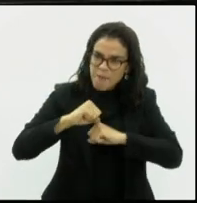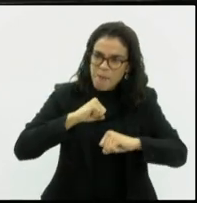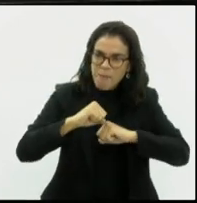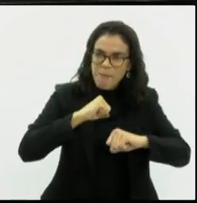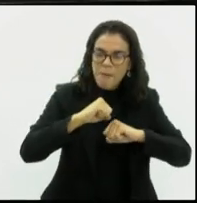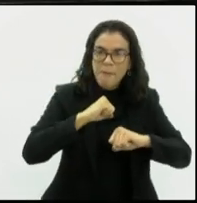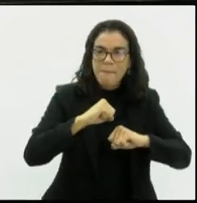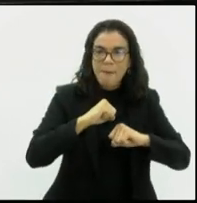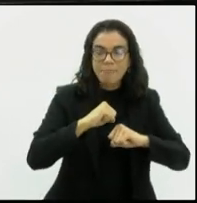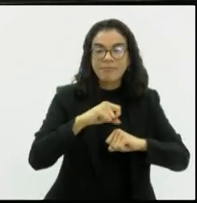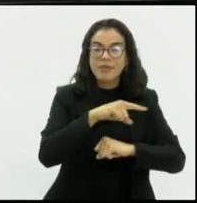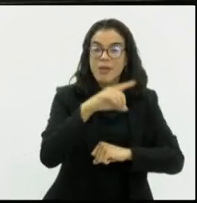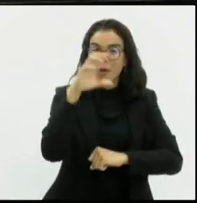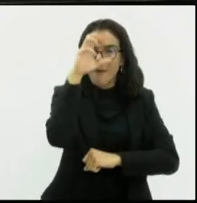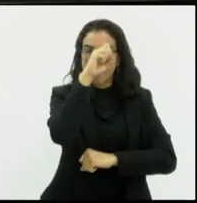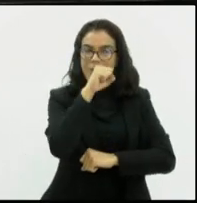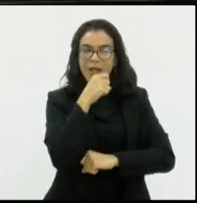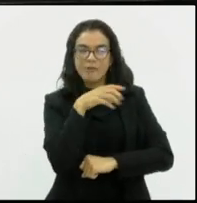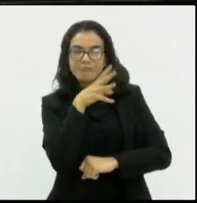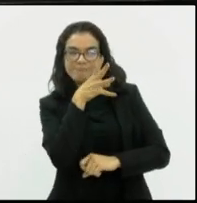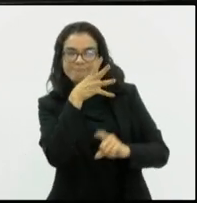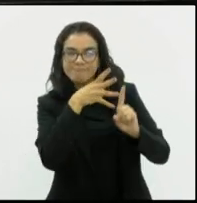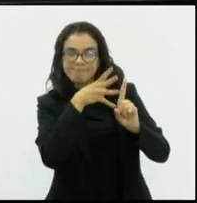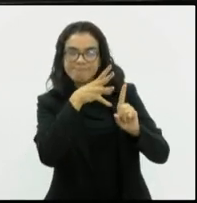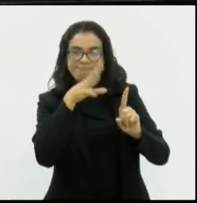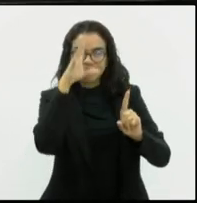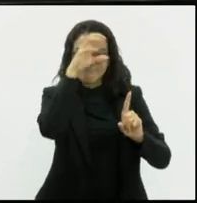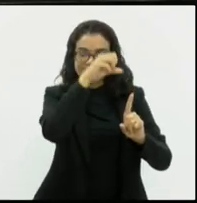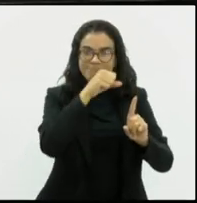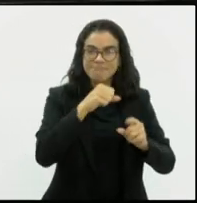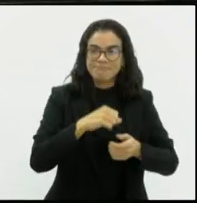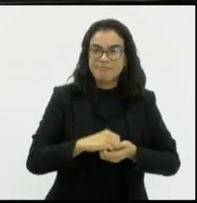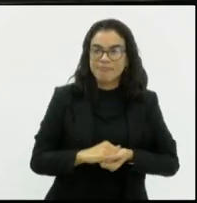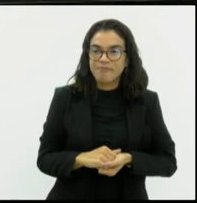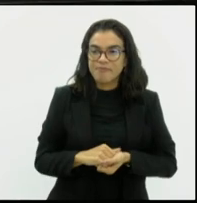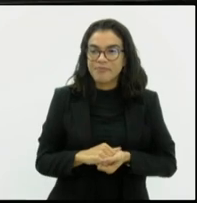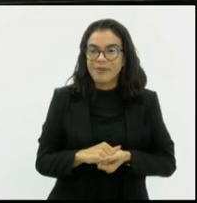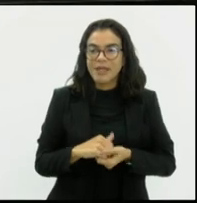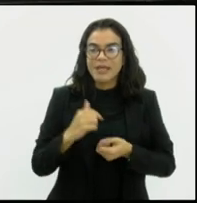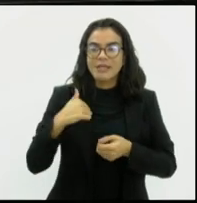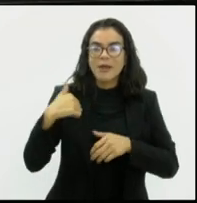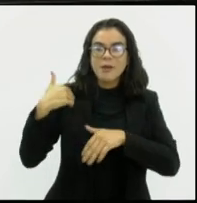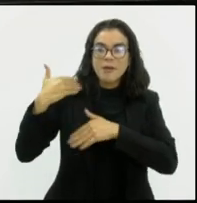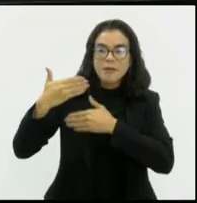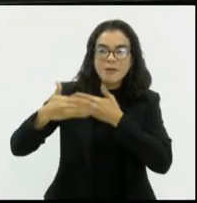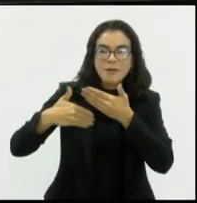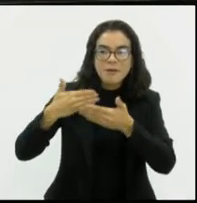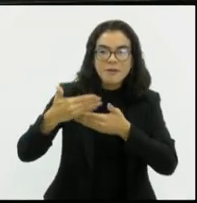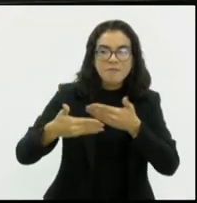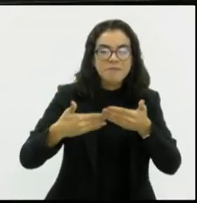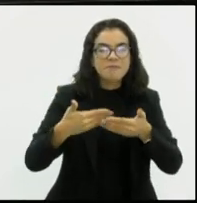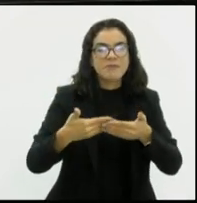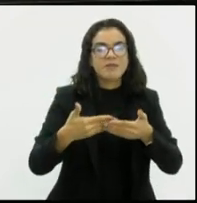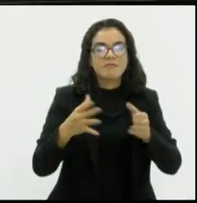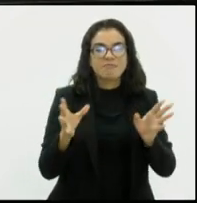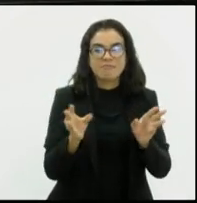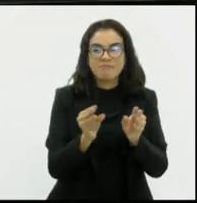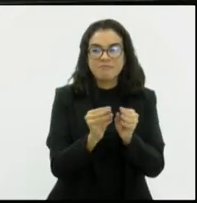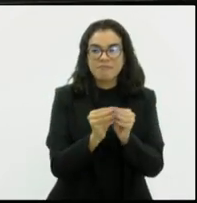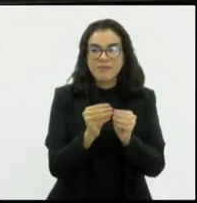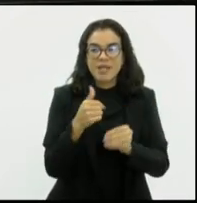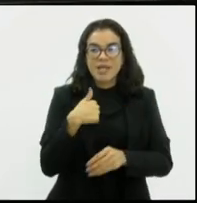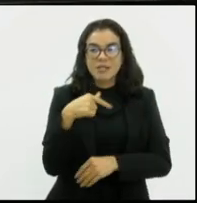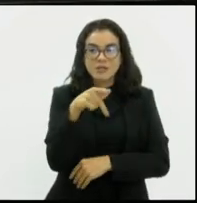E eu aprendo muito com isso também, Chiquinho. Muito obrigada. A minha trajetória, muito brevemente falando, eu